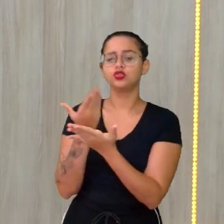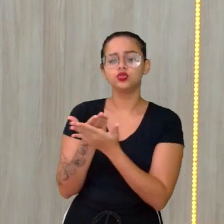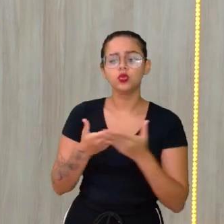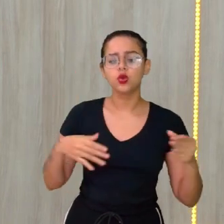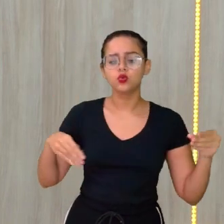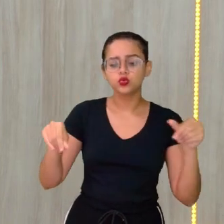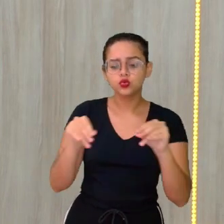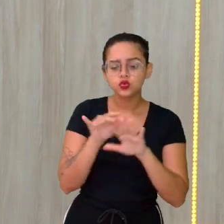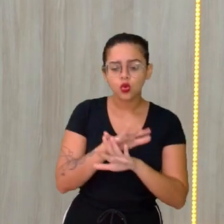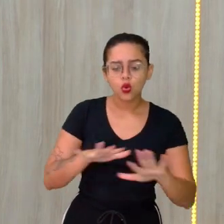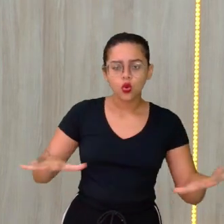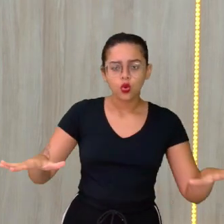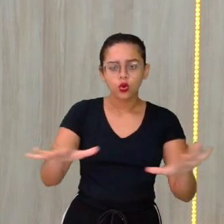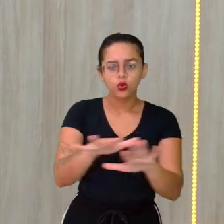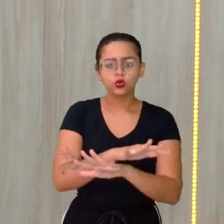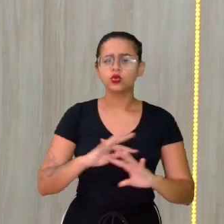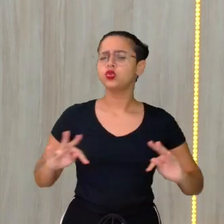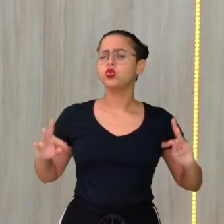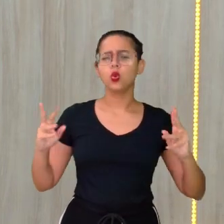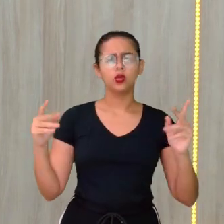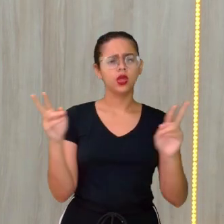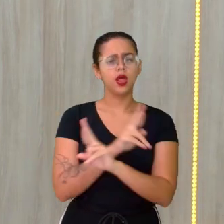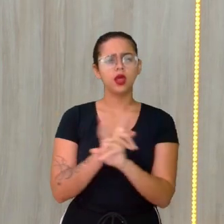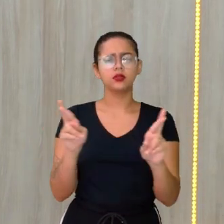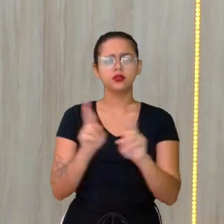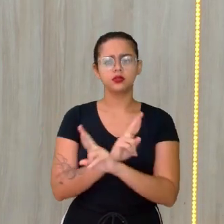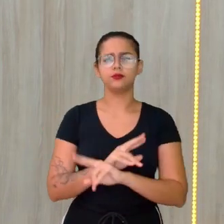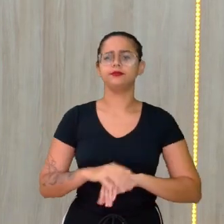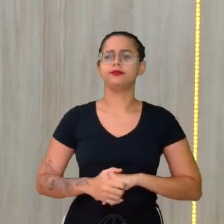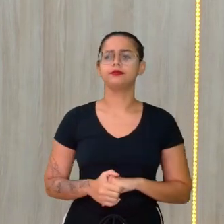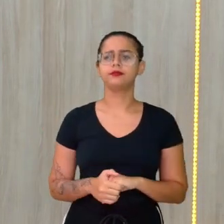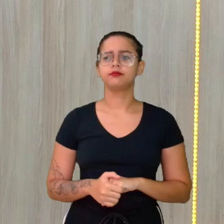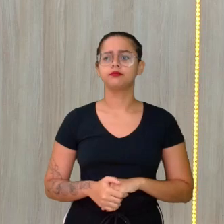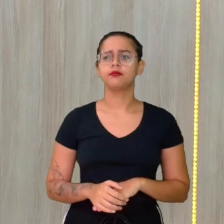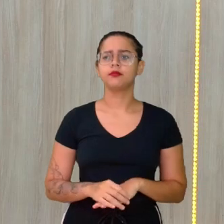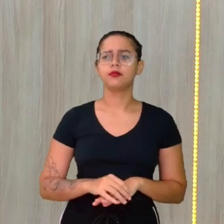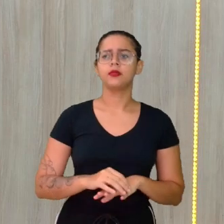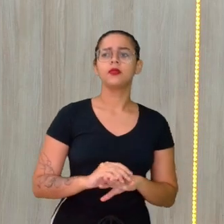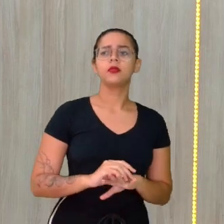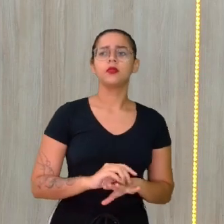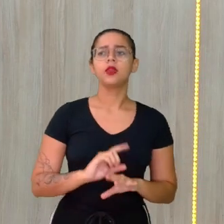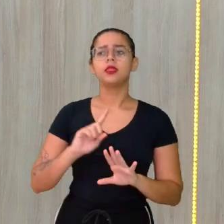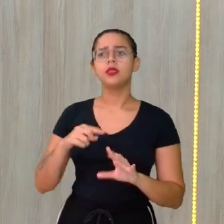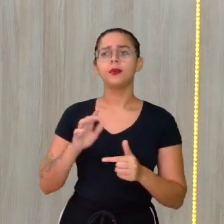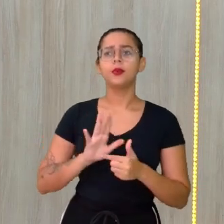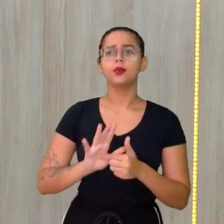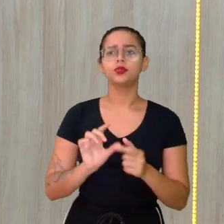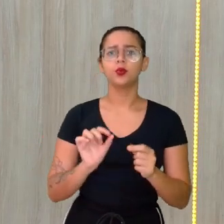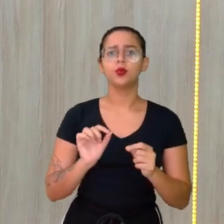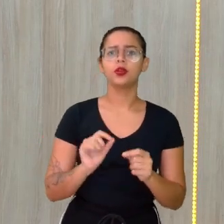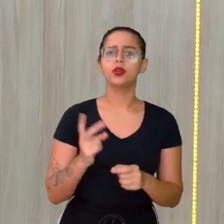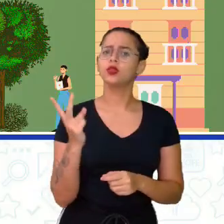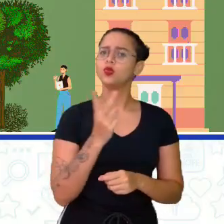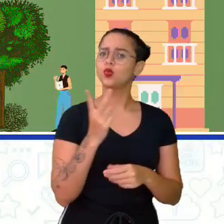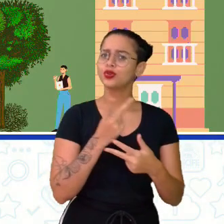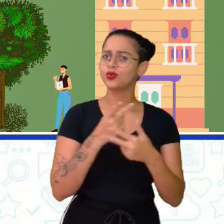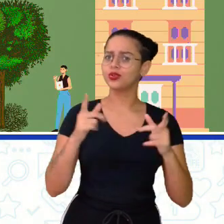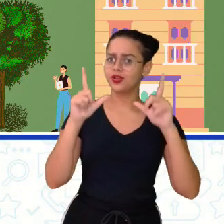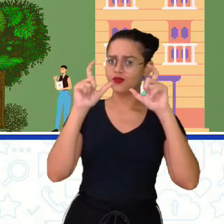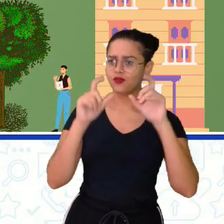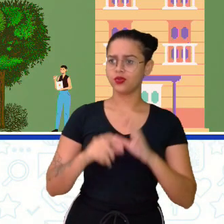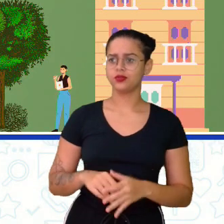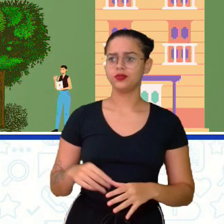solo, tá? E aí toda essa relação. Já aqui, ó, o que foi que apareceu foi a mesma coisa lá das duas fotos, né?